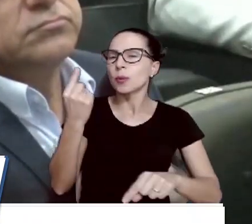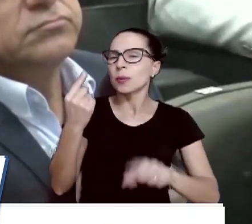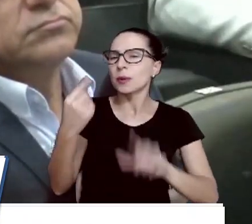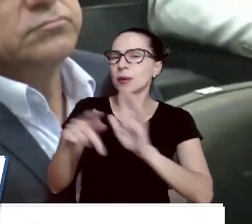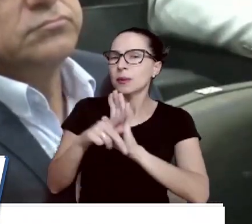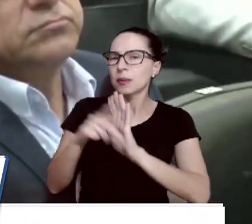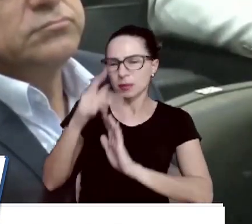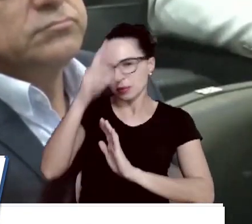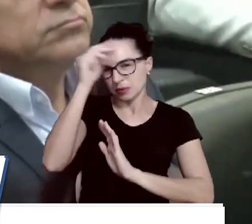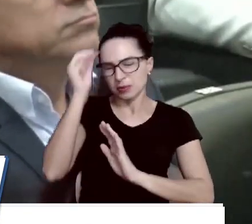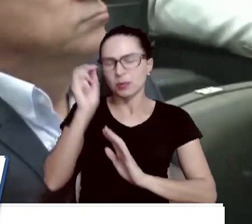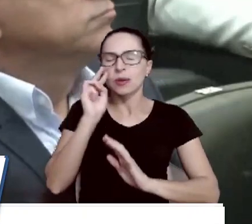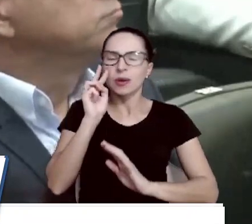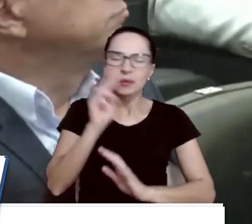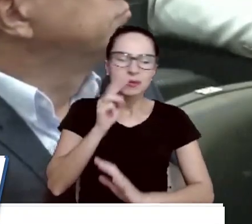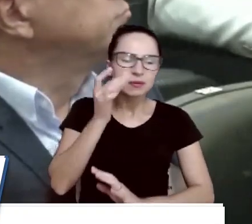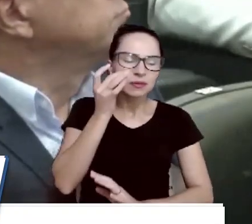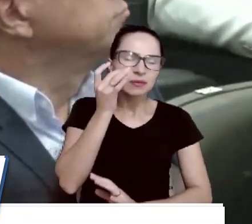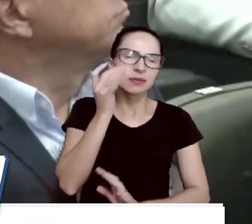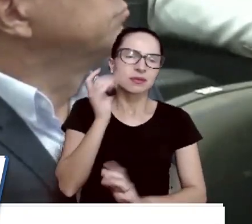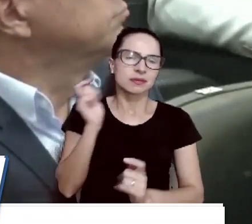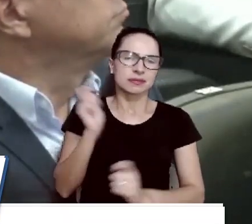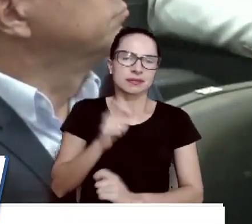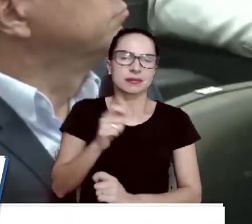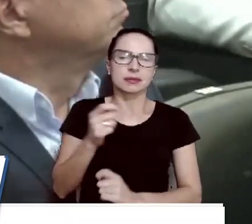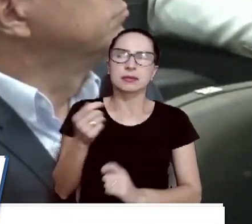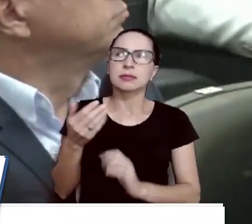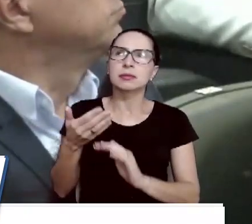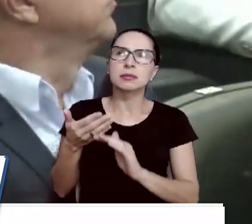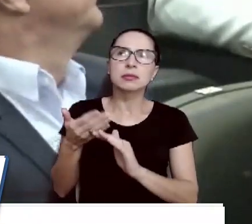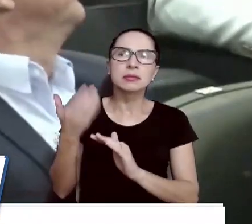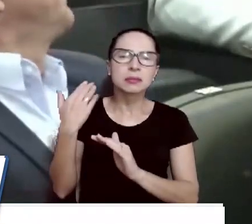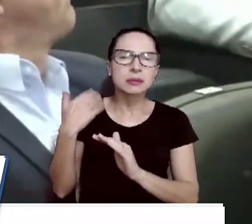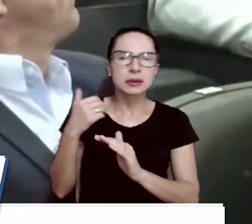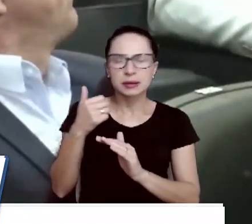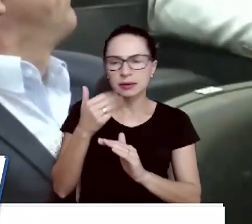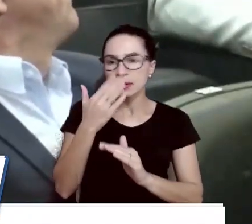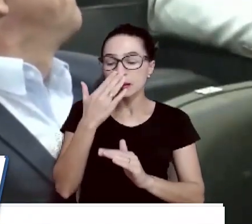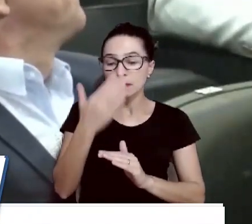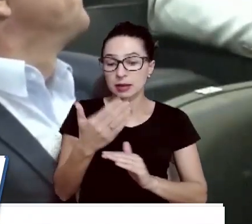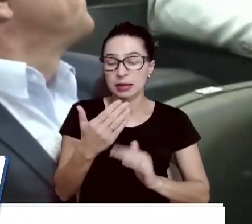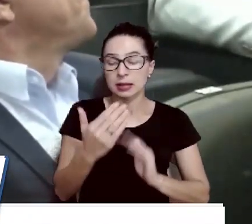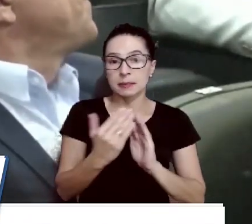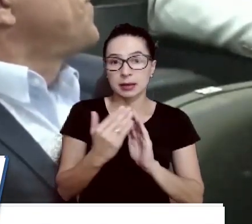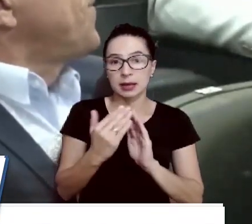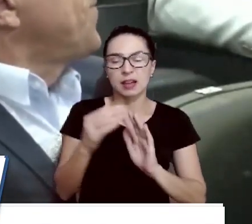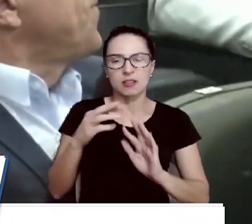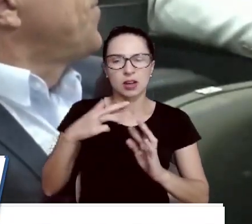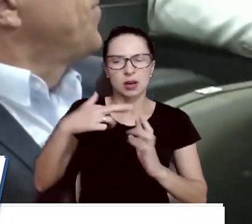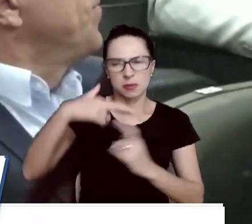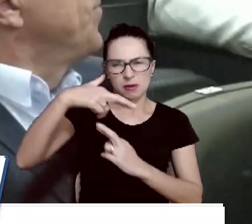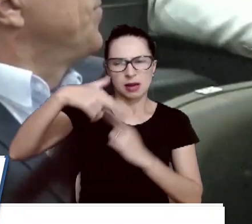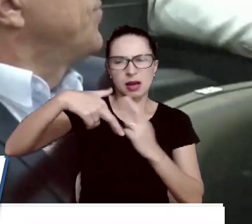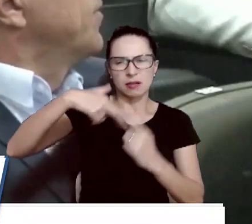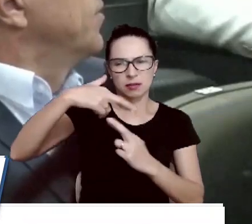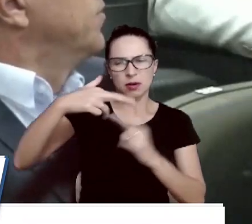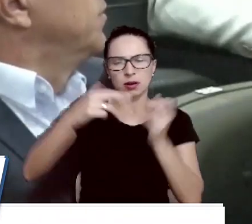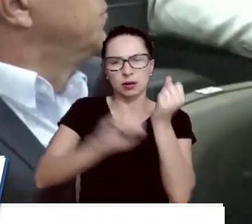nítido. Inclusive, recentemente, na porta da minha casa foi feito um reparo pela Sabesp